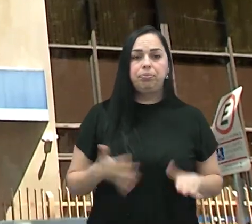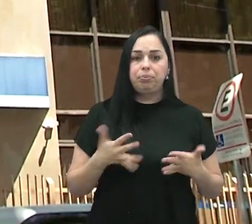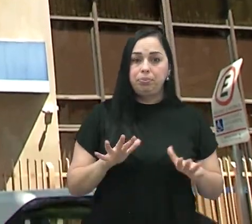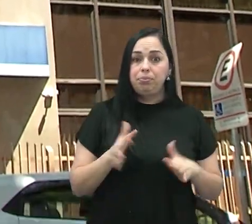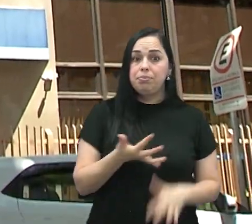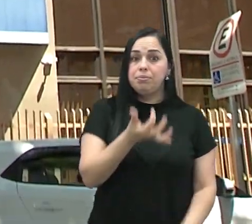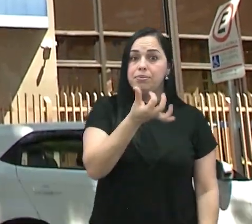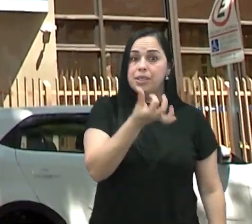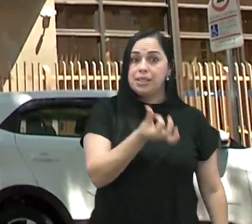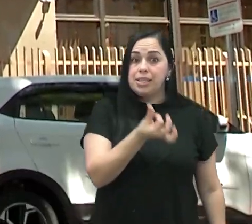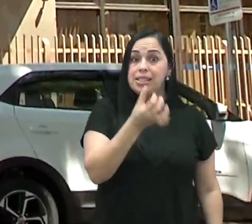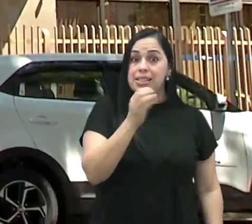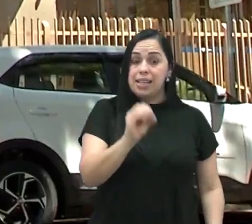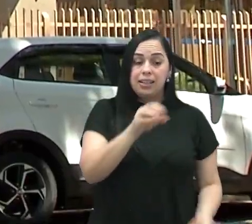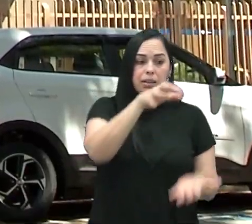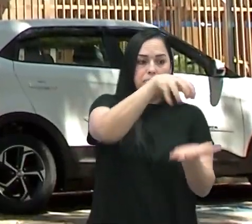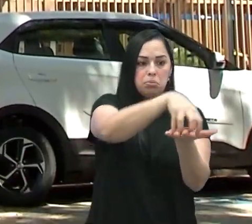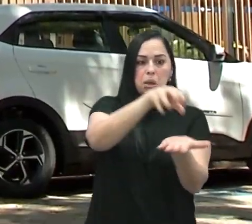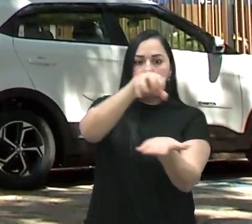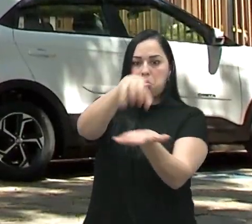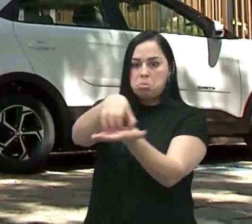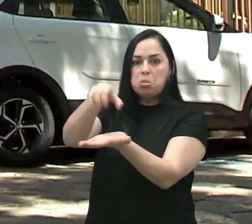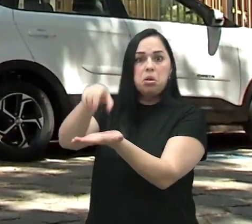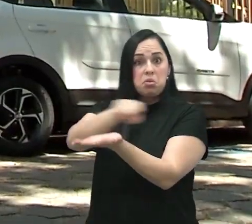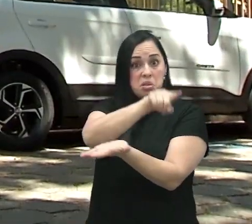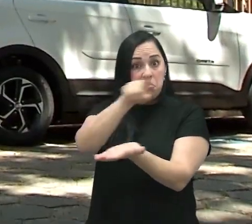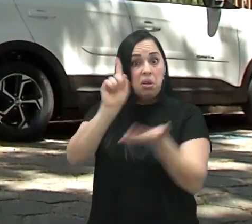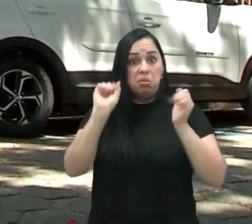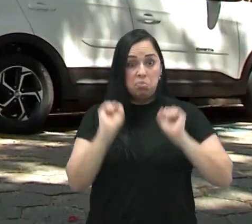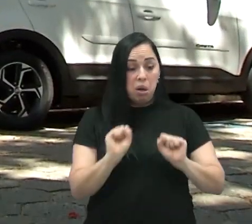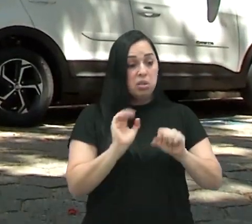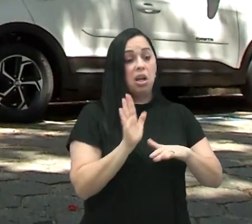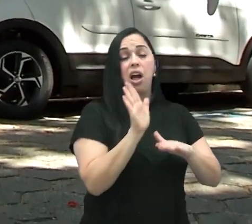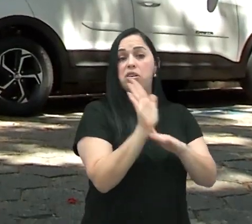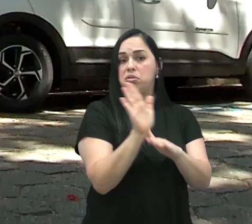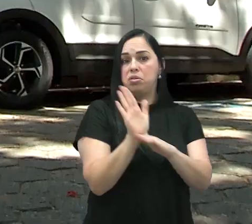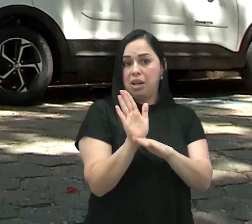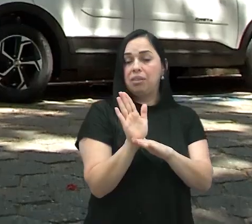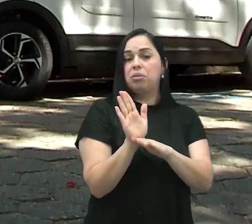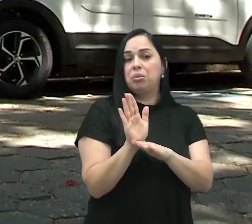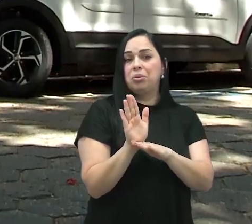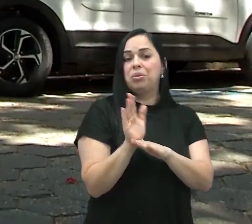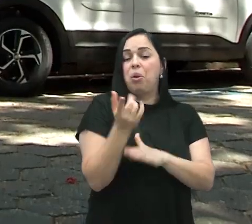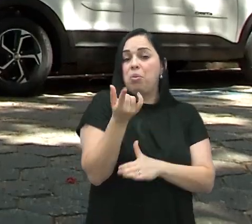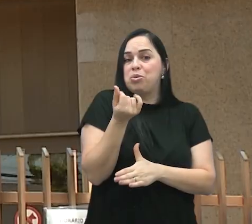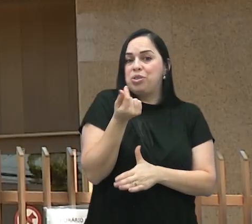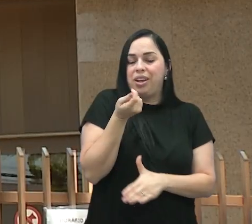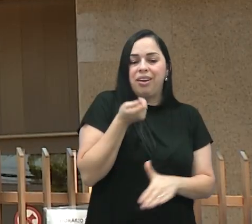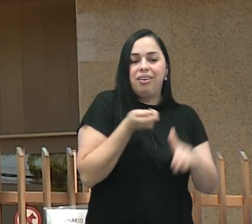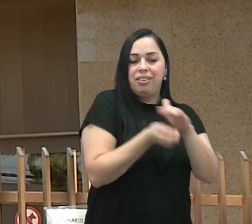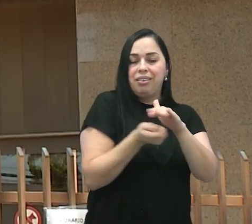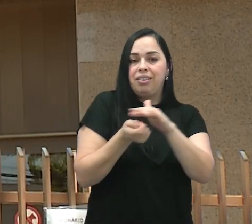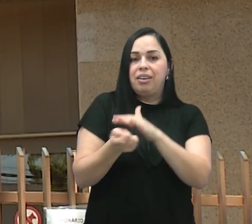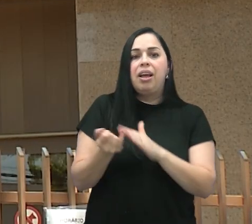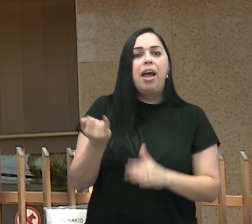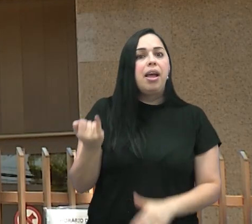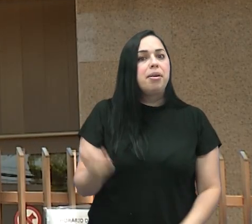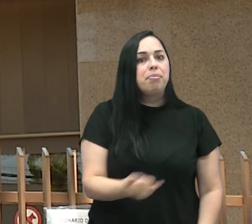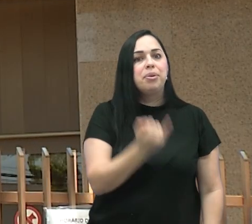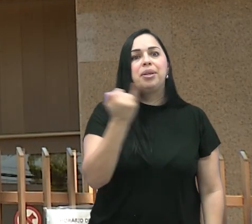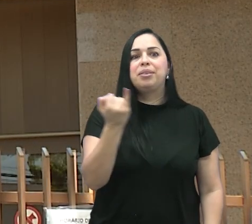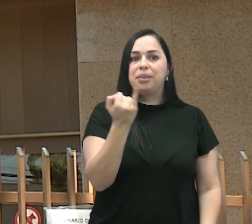Ao todo, mais de 60 entidades podem ser beneficiadas com os recursos do Imposto Solidário. O valor arrecadado